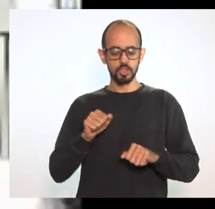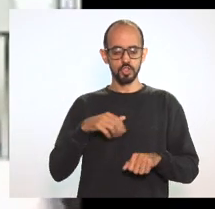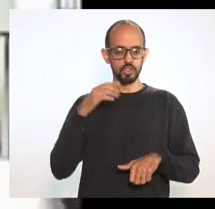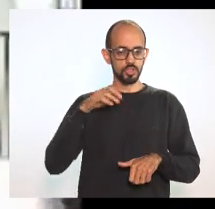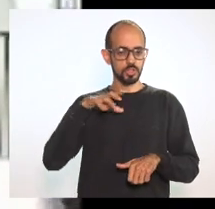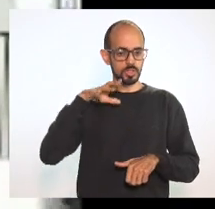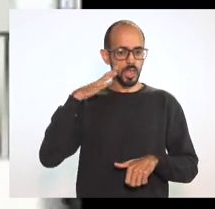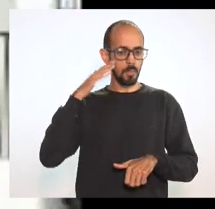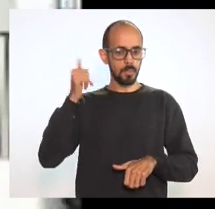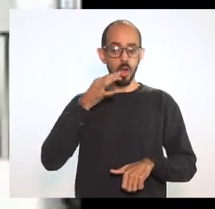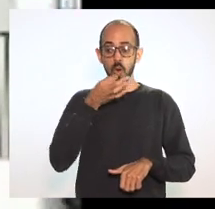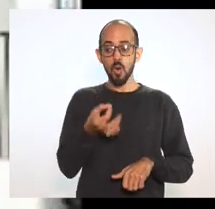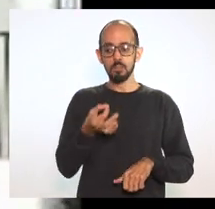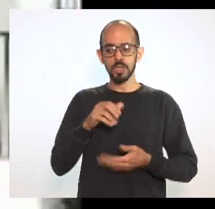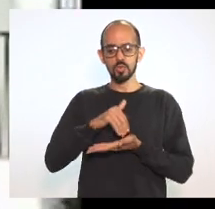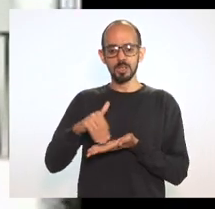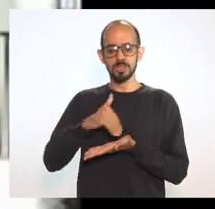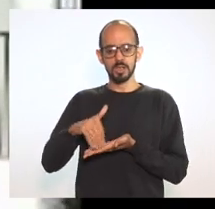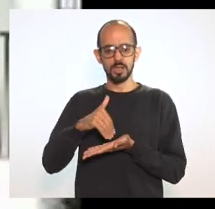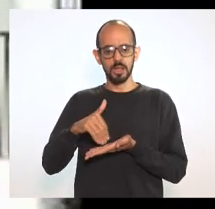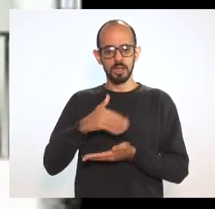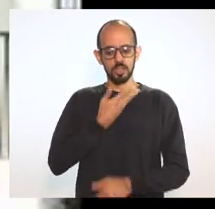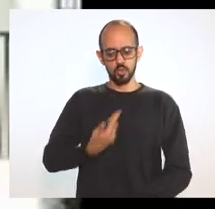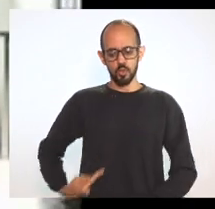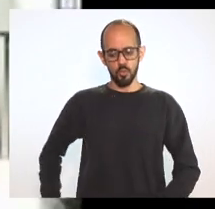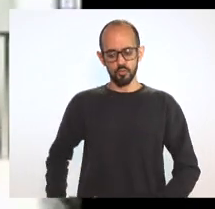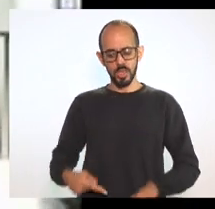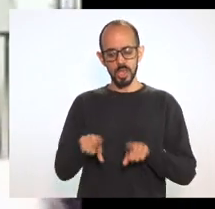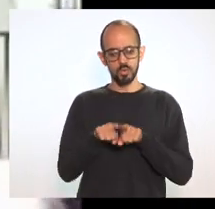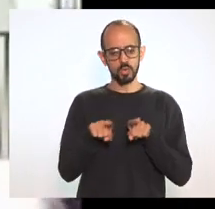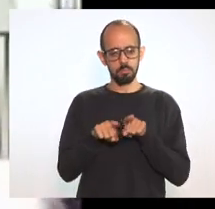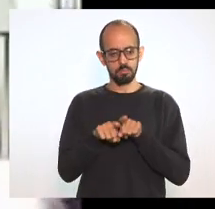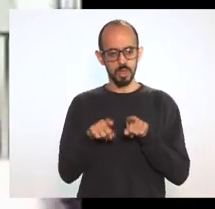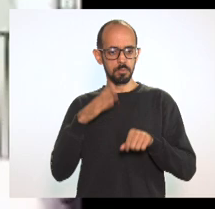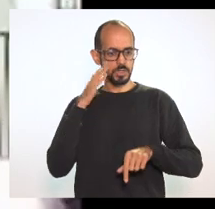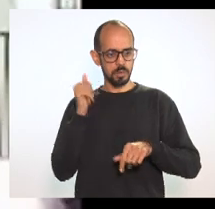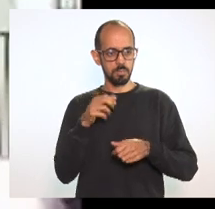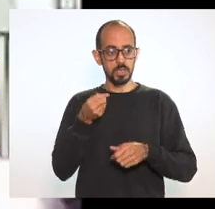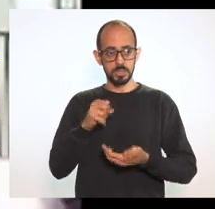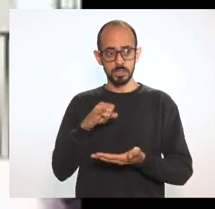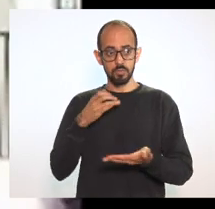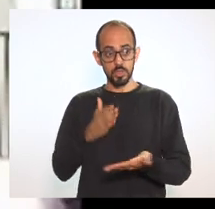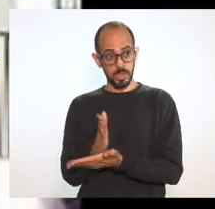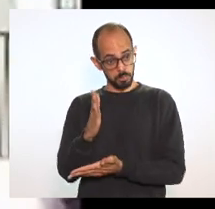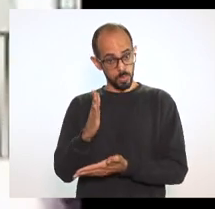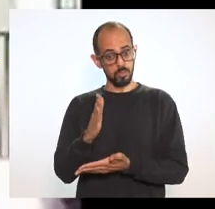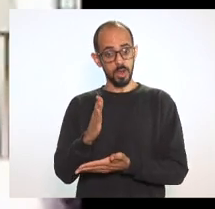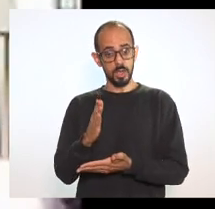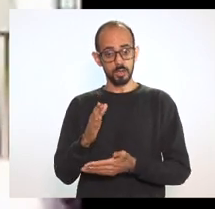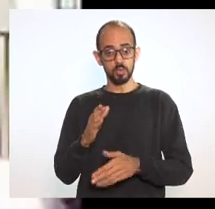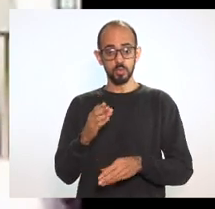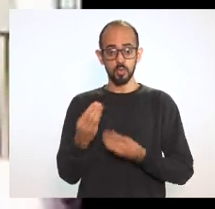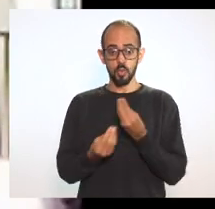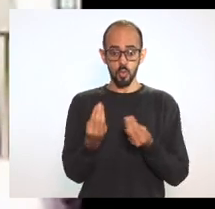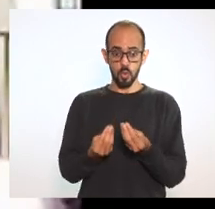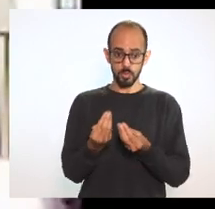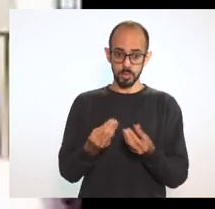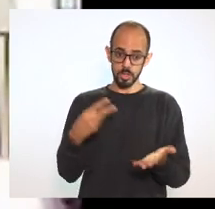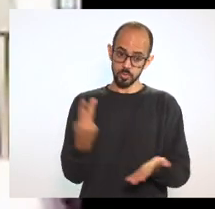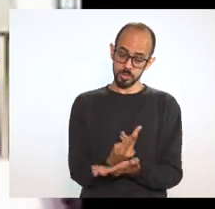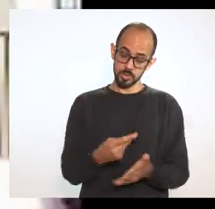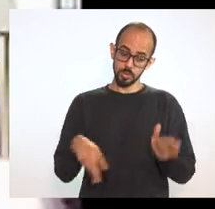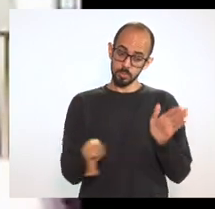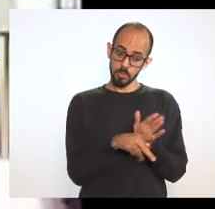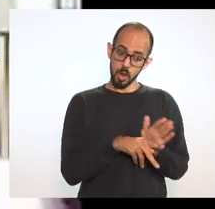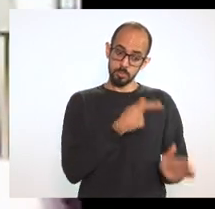Secretaria de Saúde e Educação do governo sobre o que implicaria a aprovação de um projeto sobre esse na gestão que o próprio governo tem